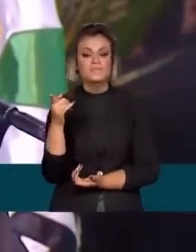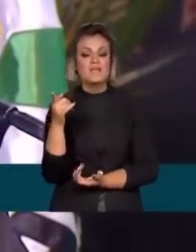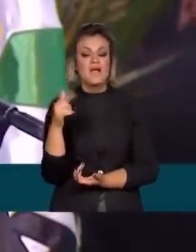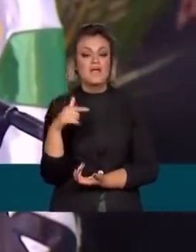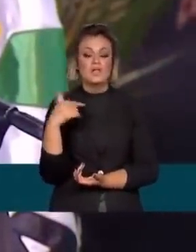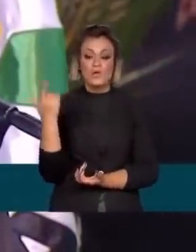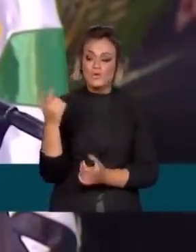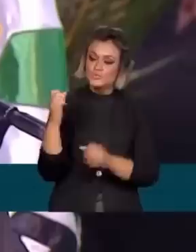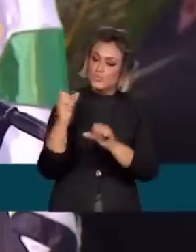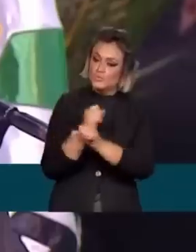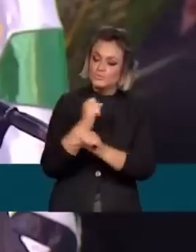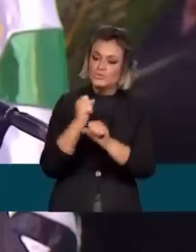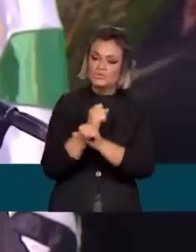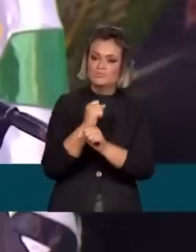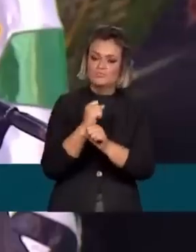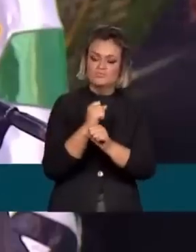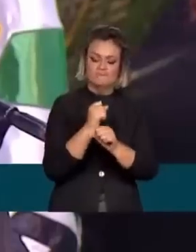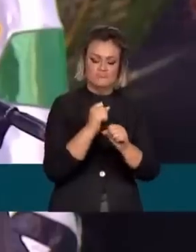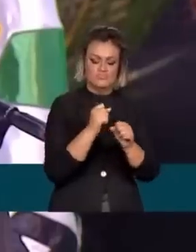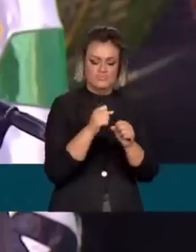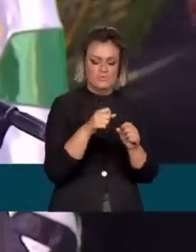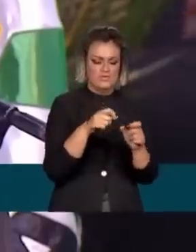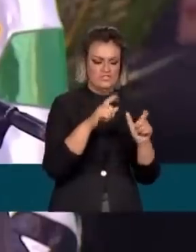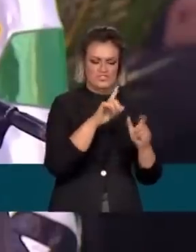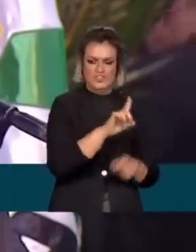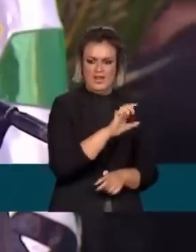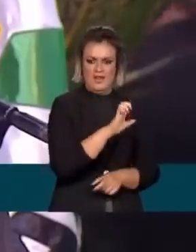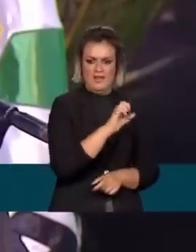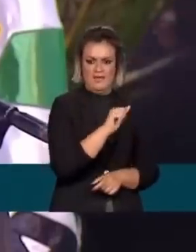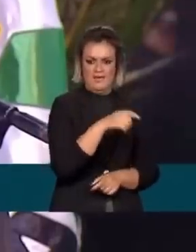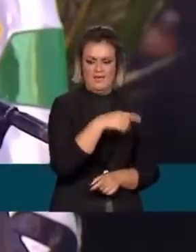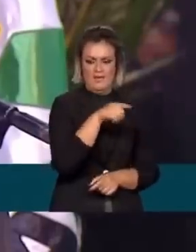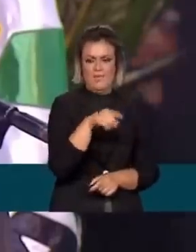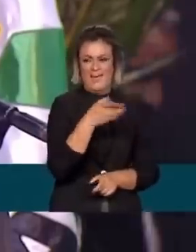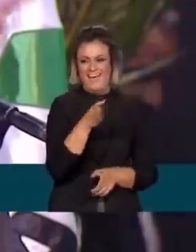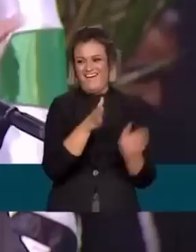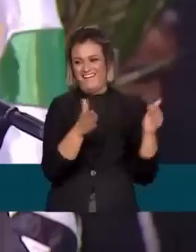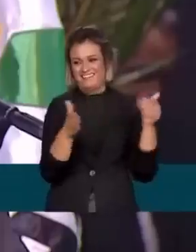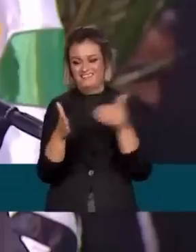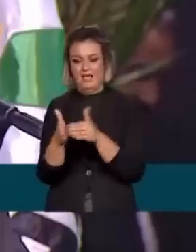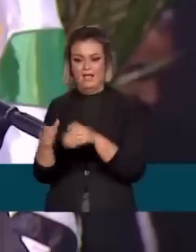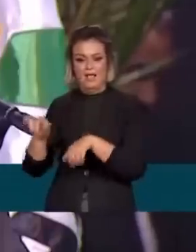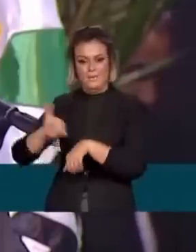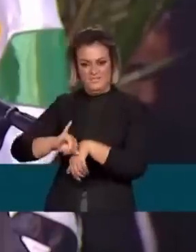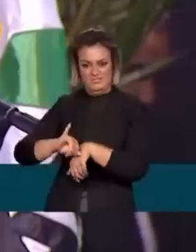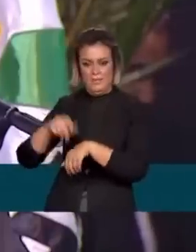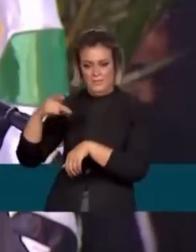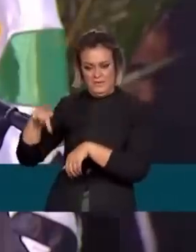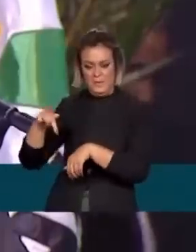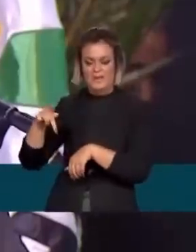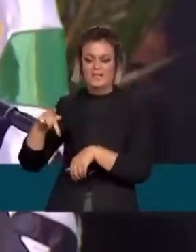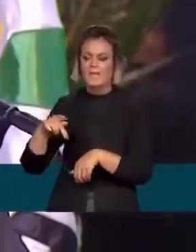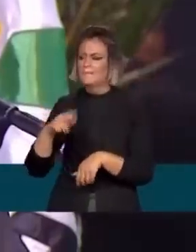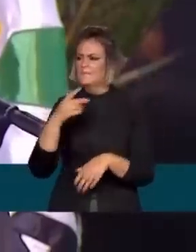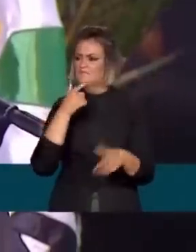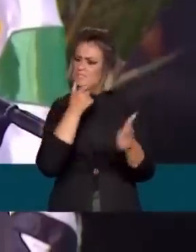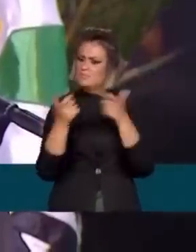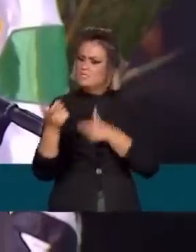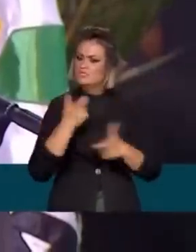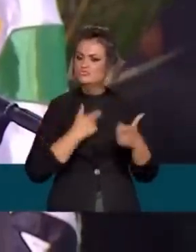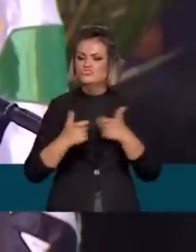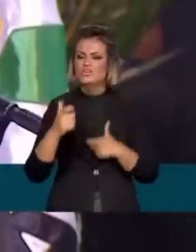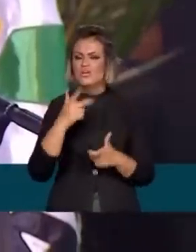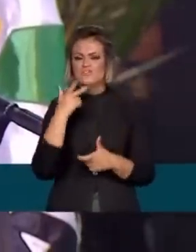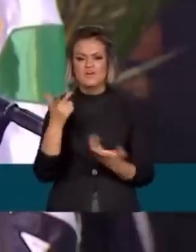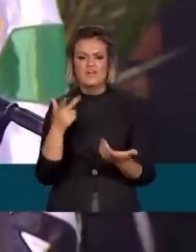que nós construímos o Leão até a Assunção, eu tenho recebido muitas críticas de empresários brasileiros que acham que nós estamos